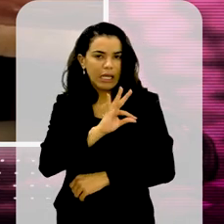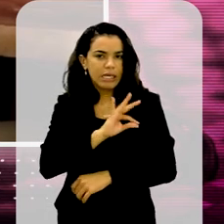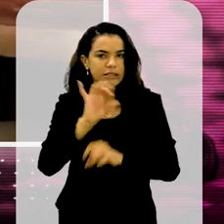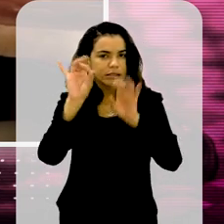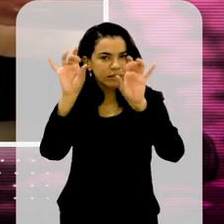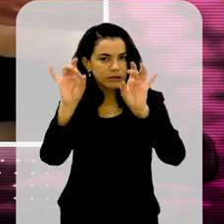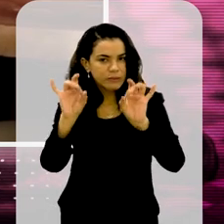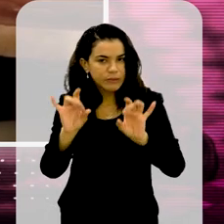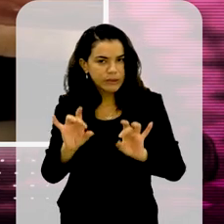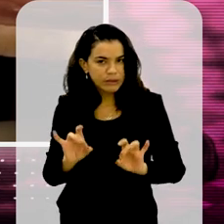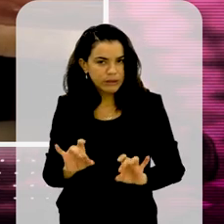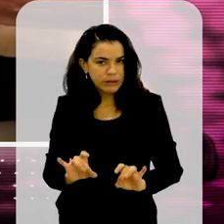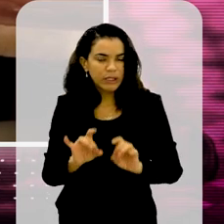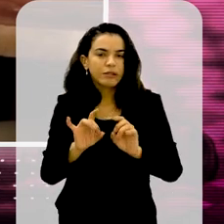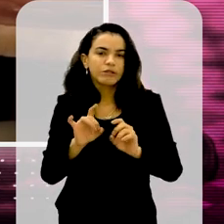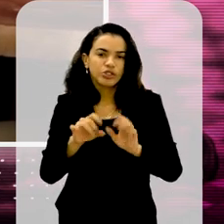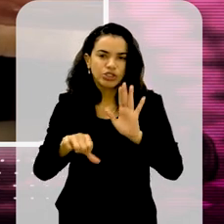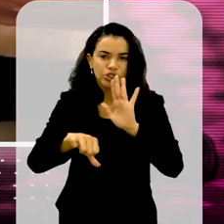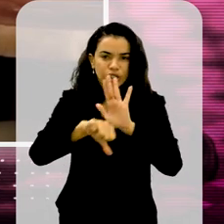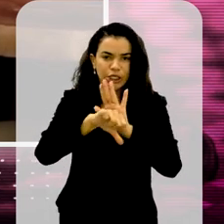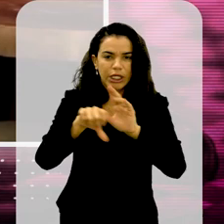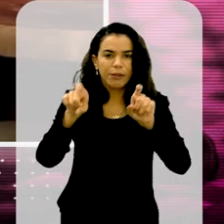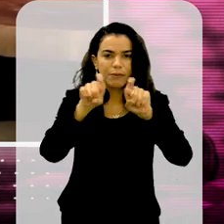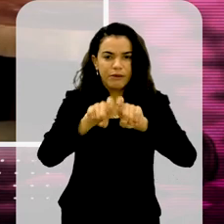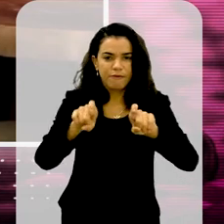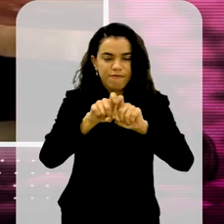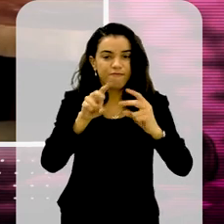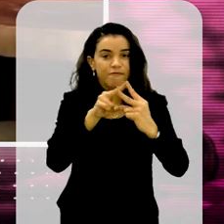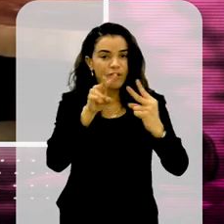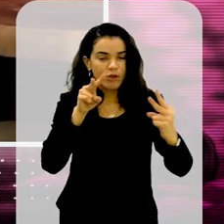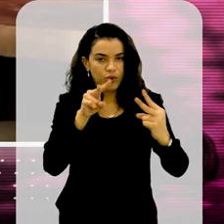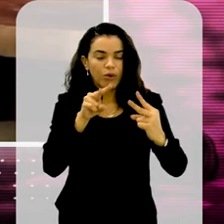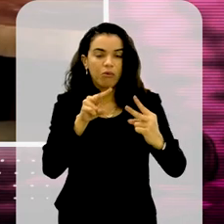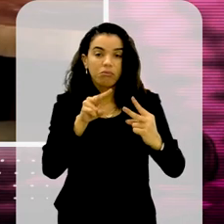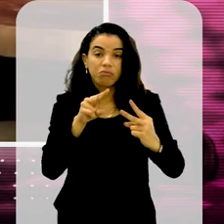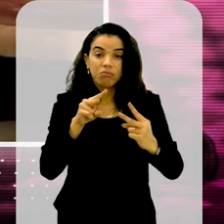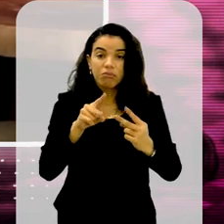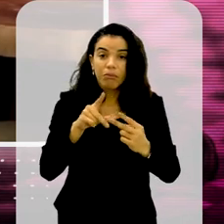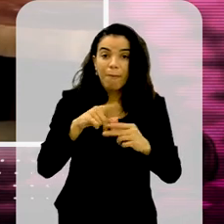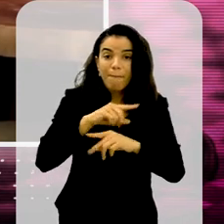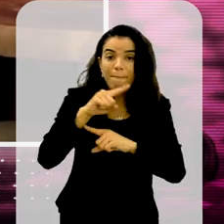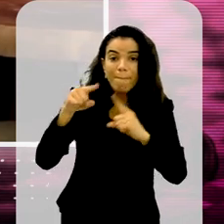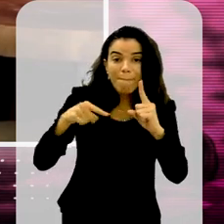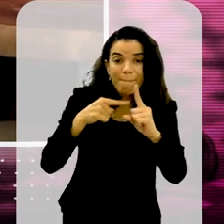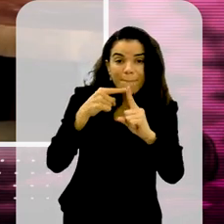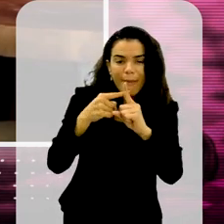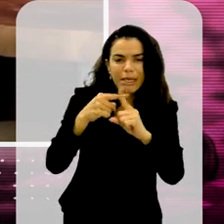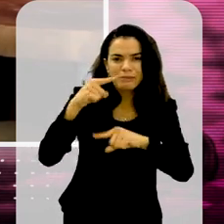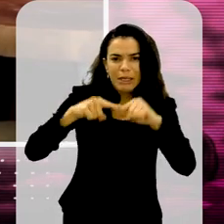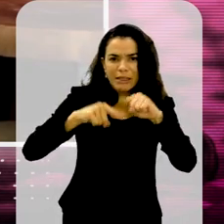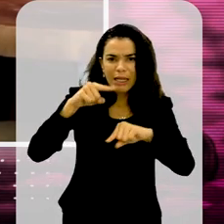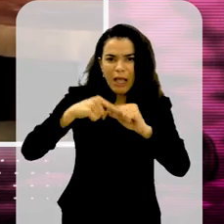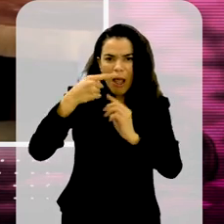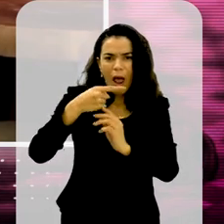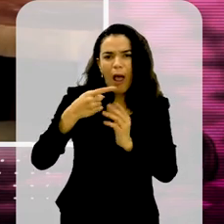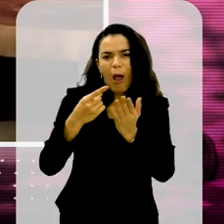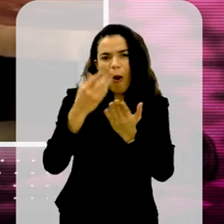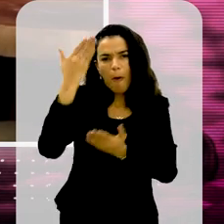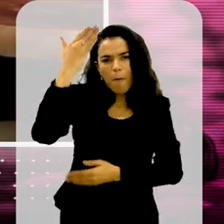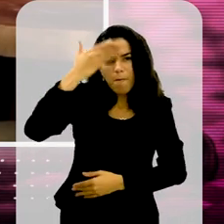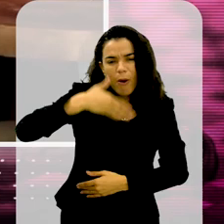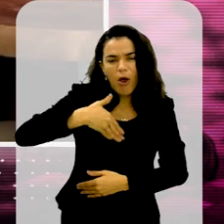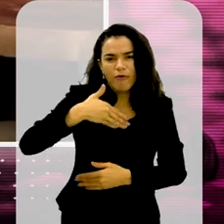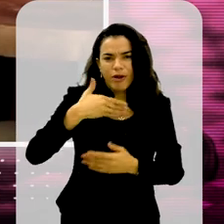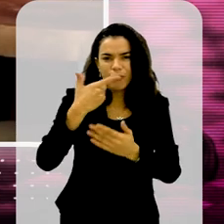delegacias especializadas em combate ao crime cibernético. E ali, com esse conjunto probatório que a vítima, em um primeiro momento, ela